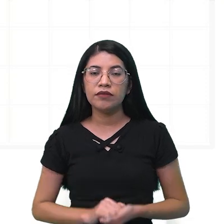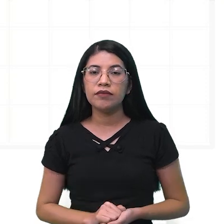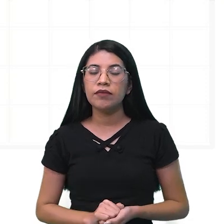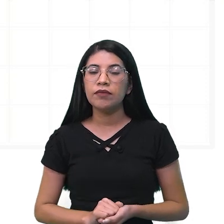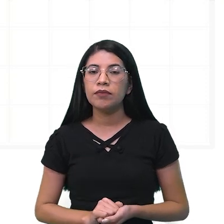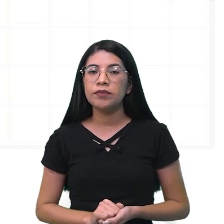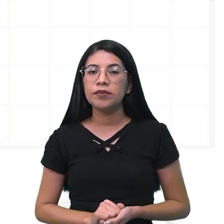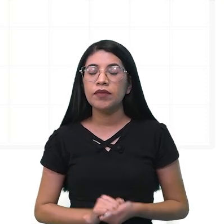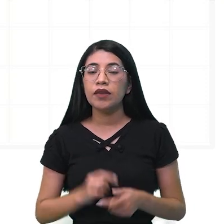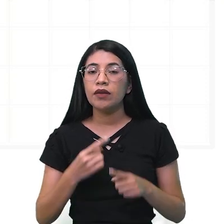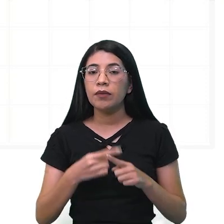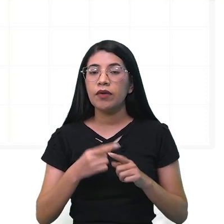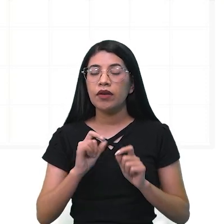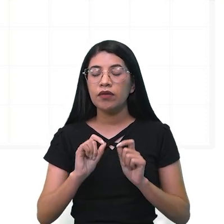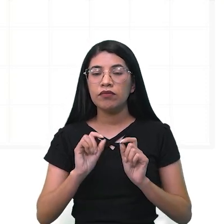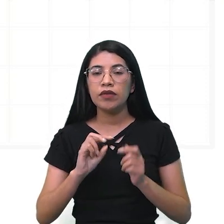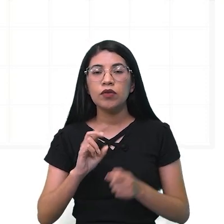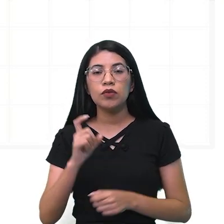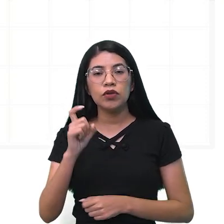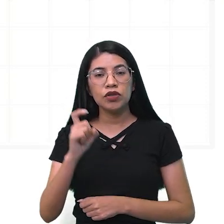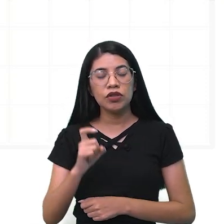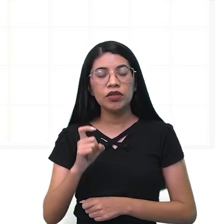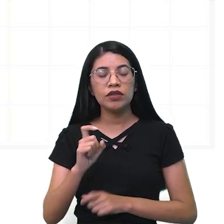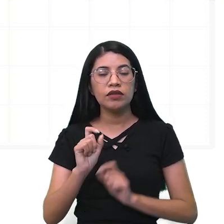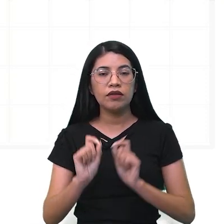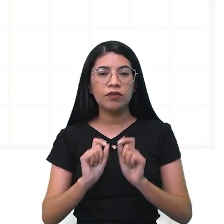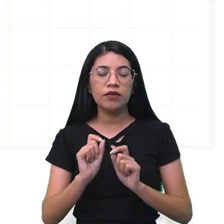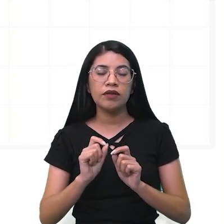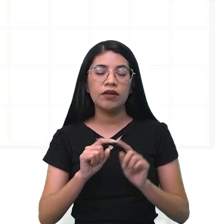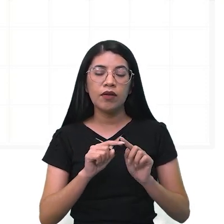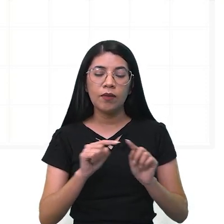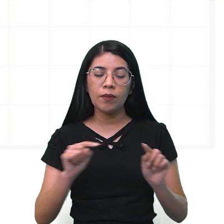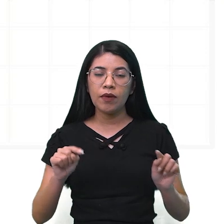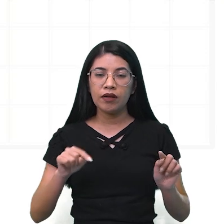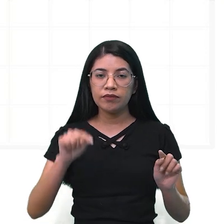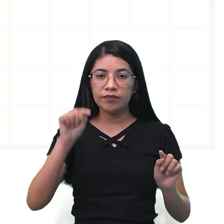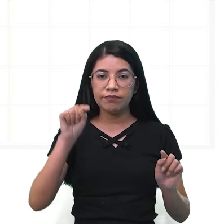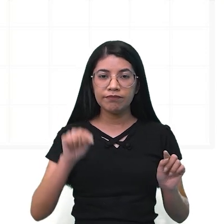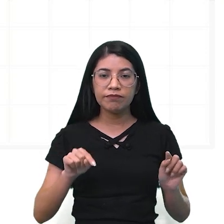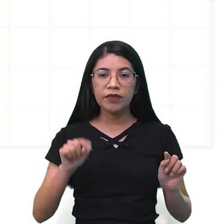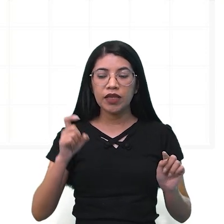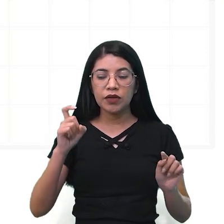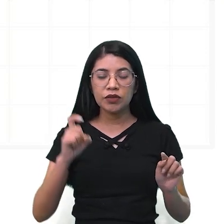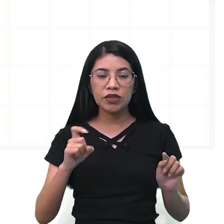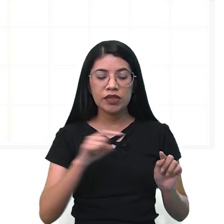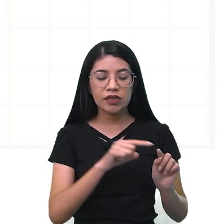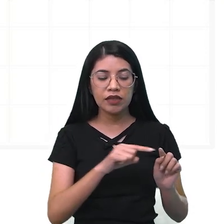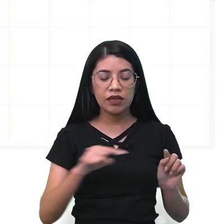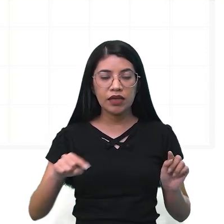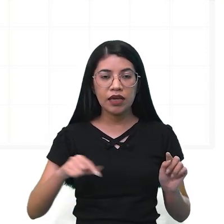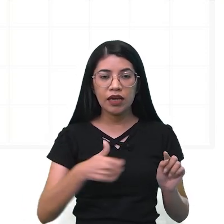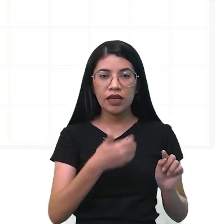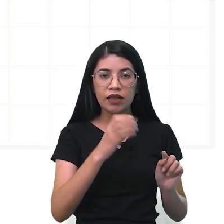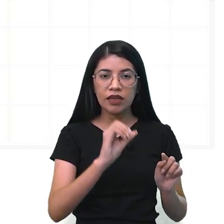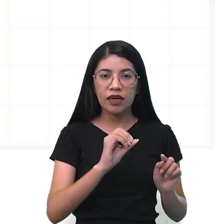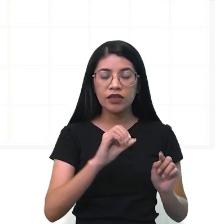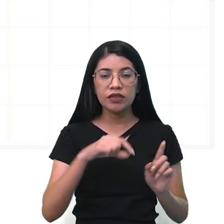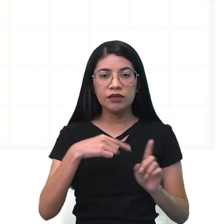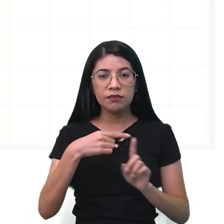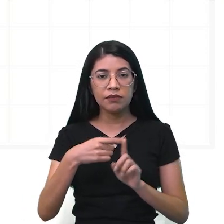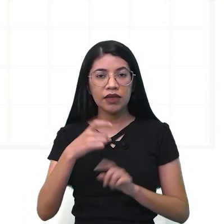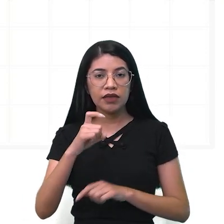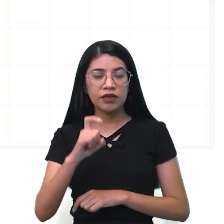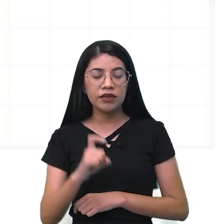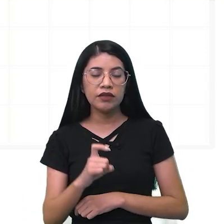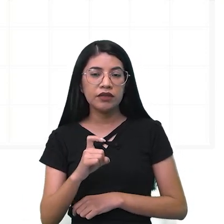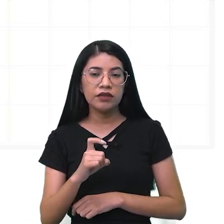Porque já que o lado menor vale x, então o lado maior vai valer x mais 10 unidades, porque ele está falando